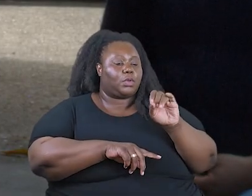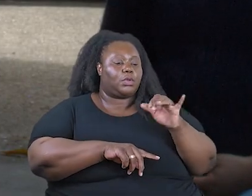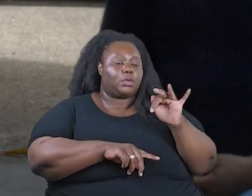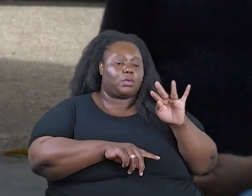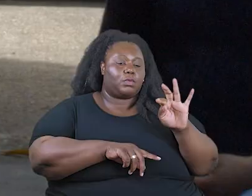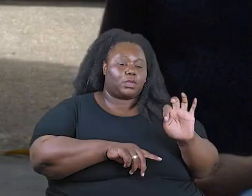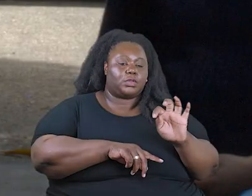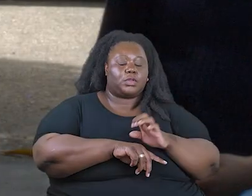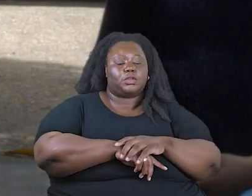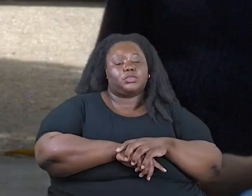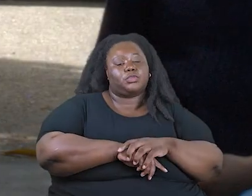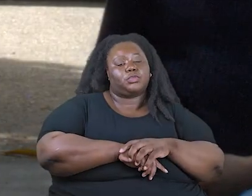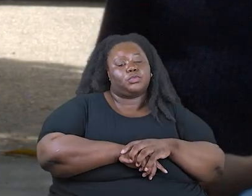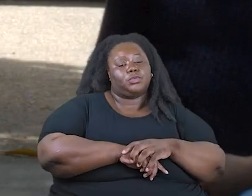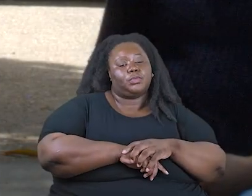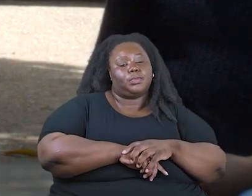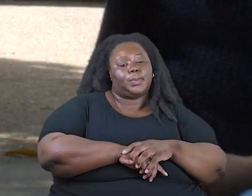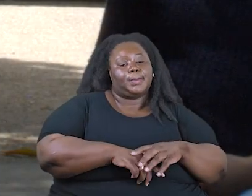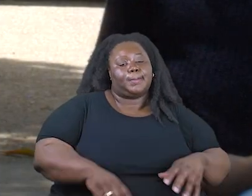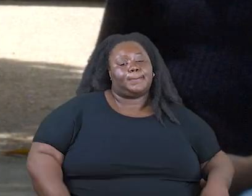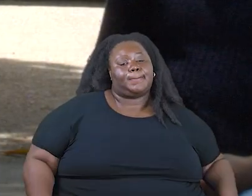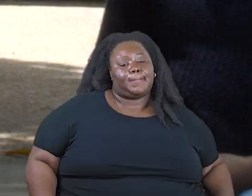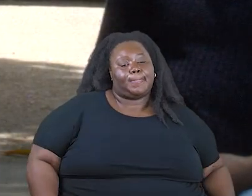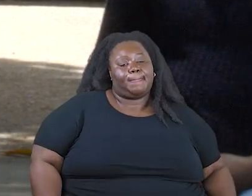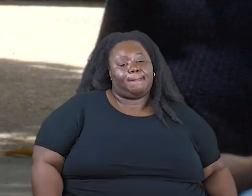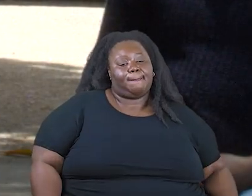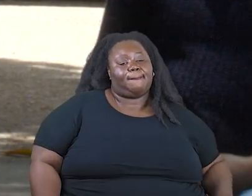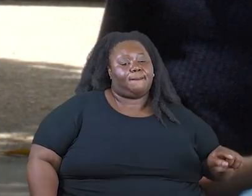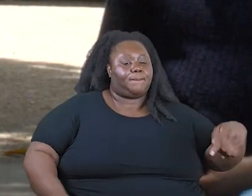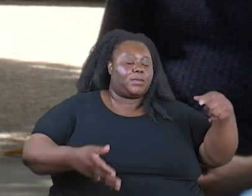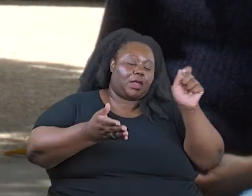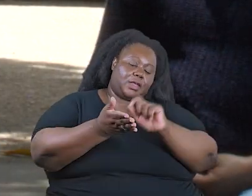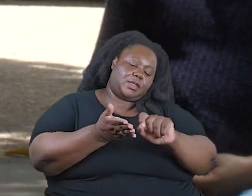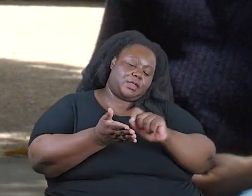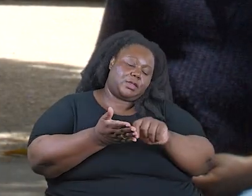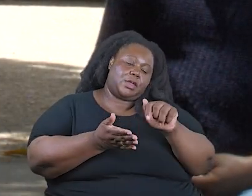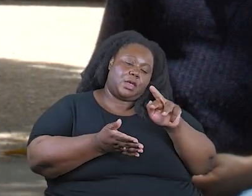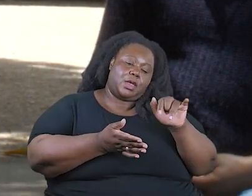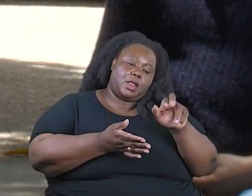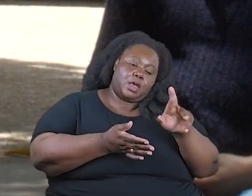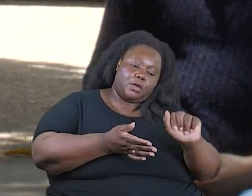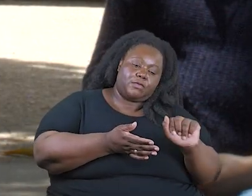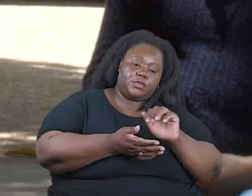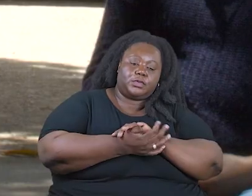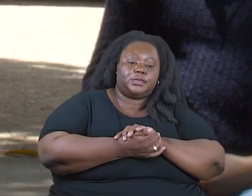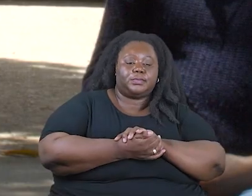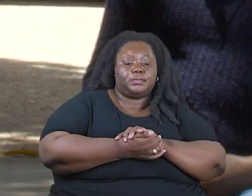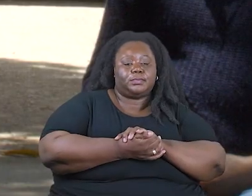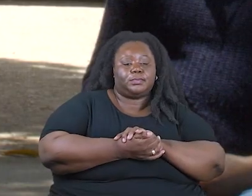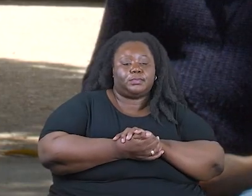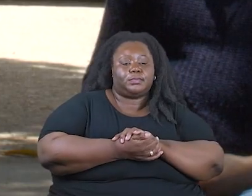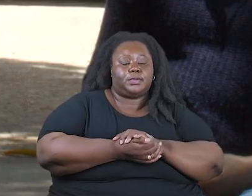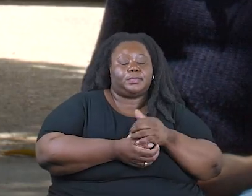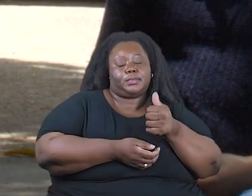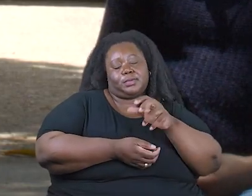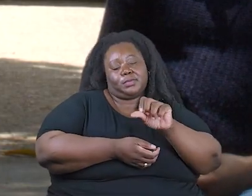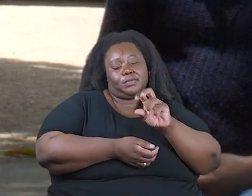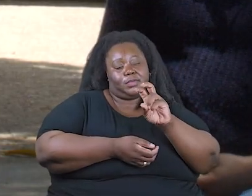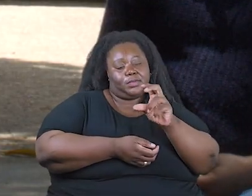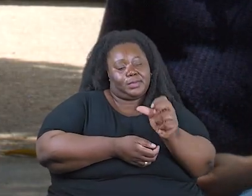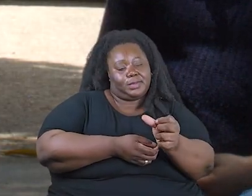usando a impressora offset. E aí ele assinava como se fosse gravura.